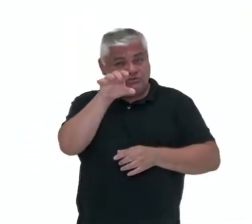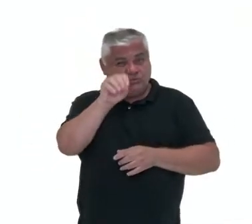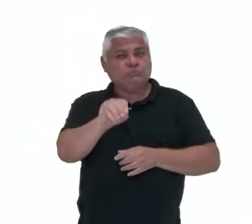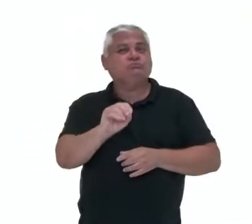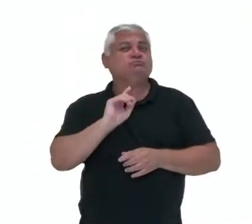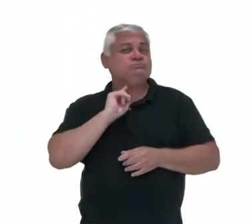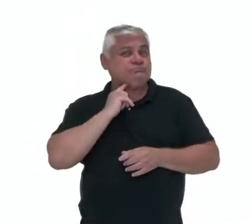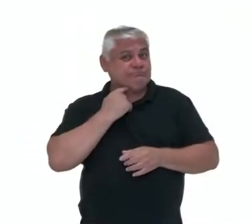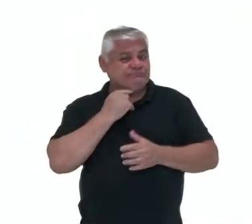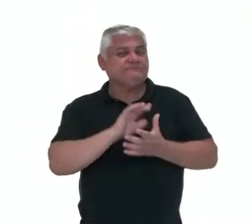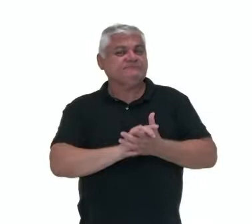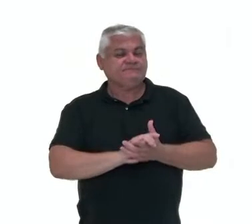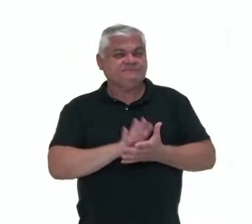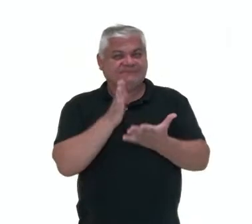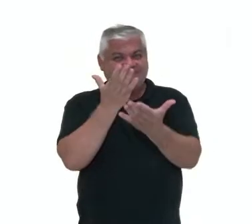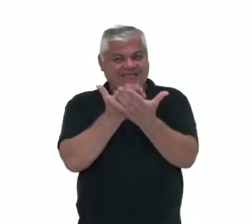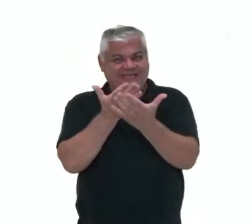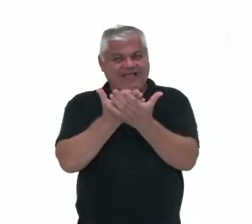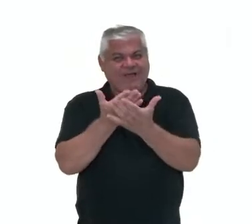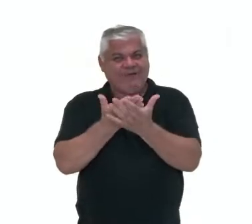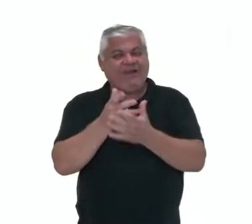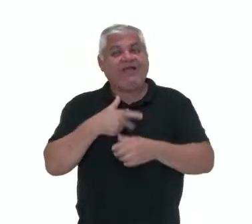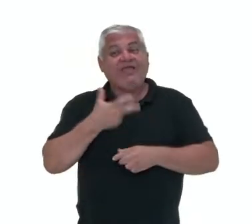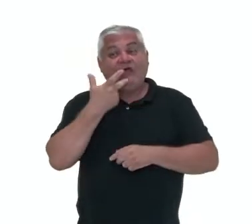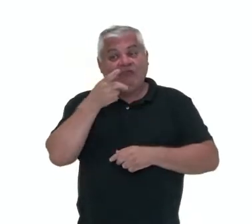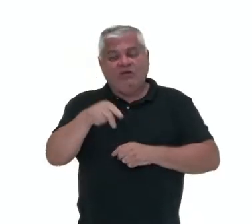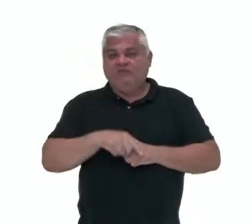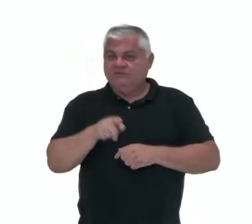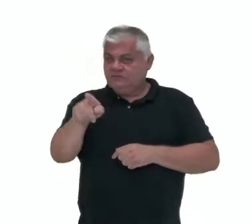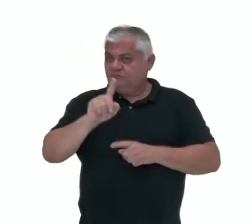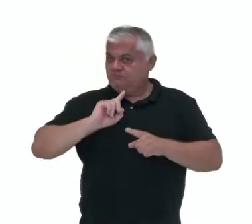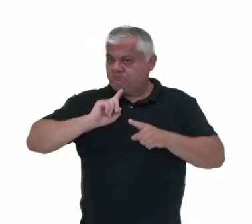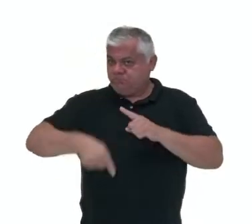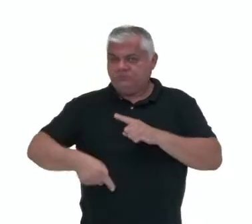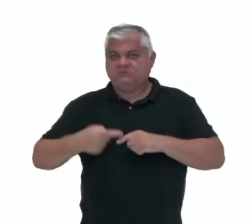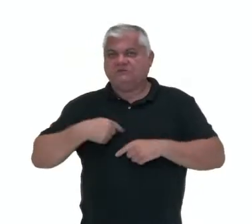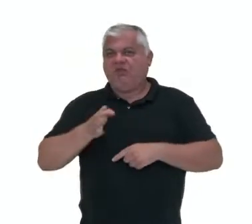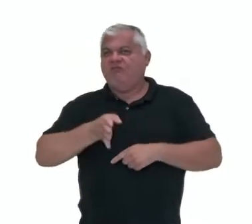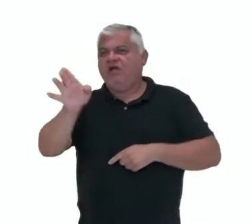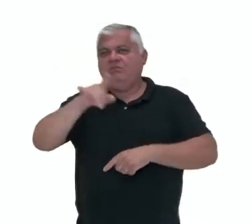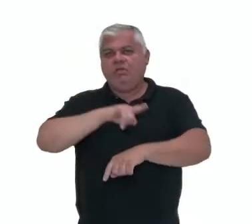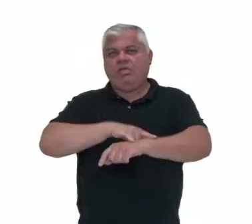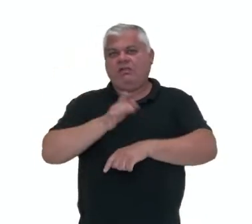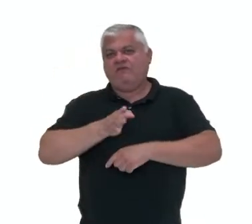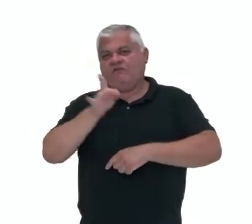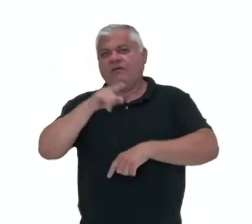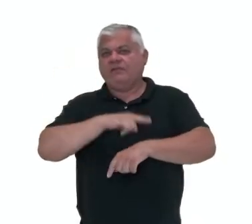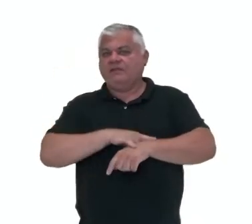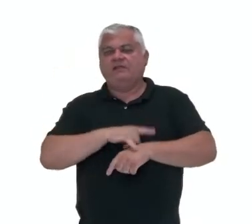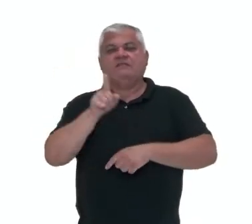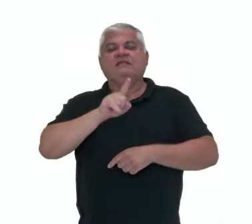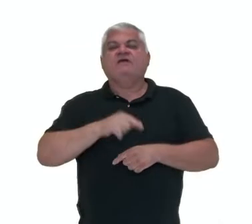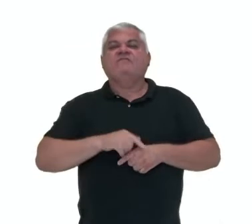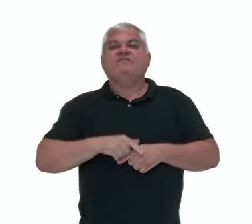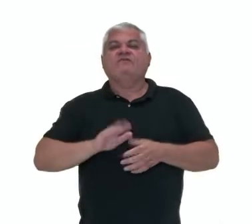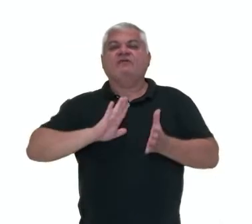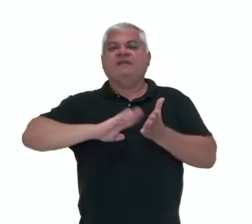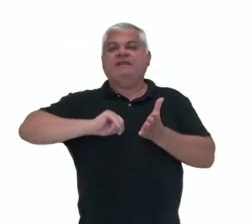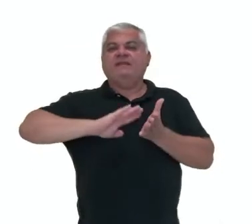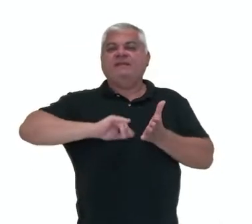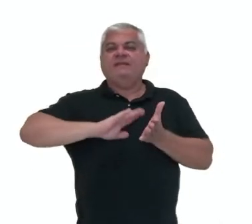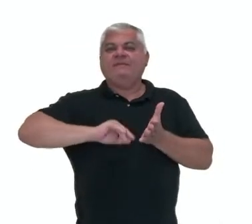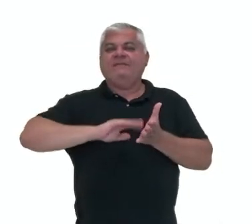essa aula em sala, eu falo para os meus alunos, vocês não podem mais pedir para ir no banheiro, agora tem que falar que vão eliminar